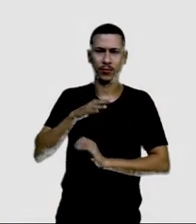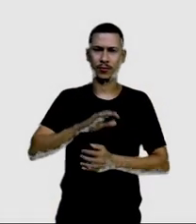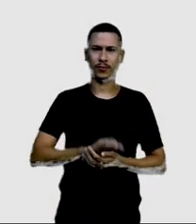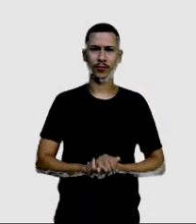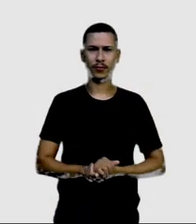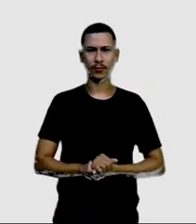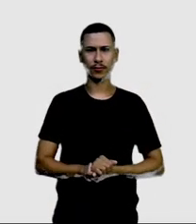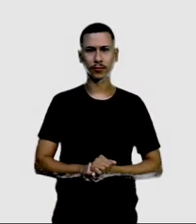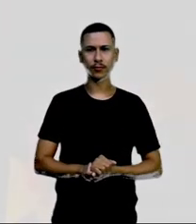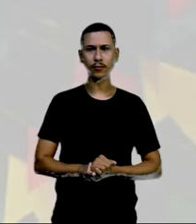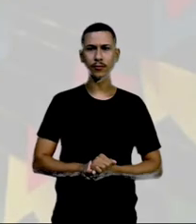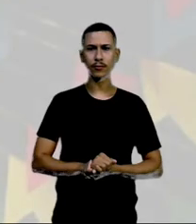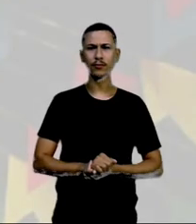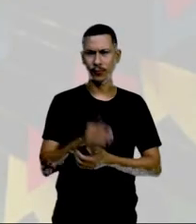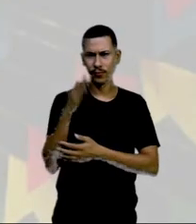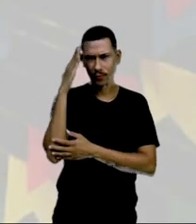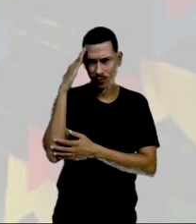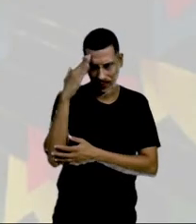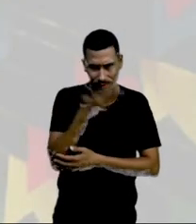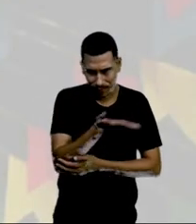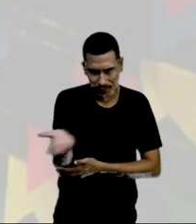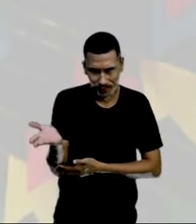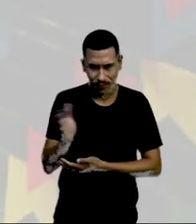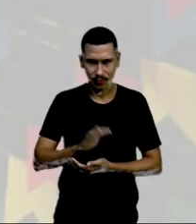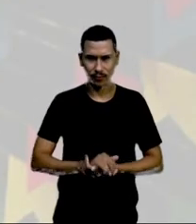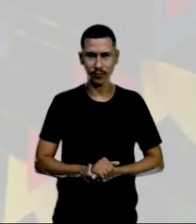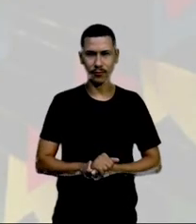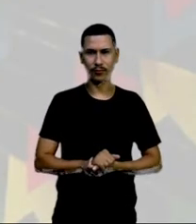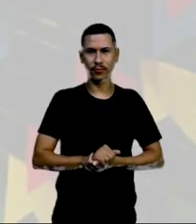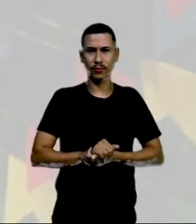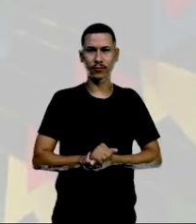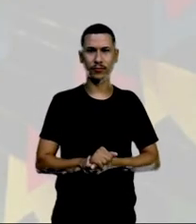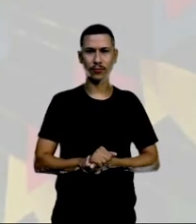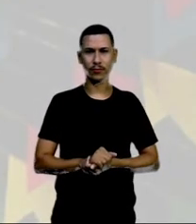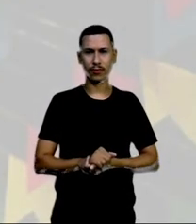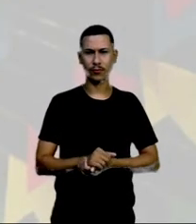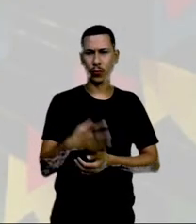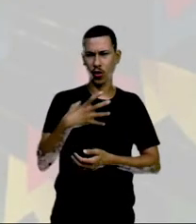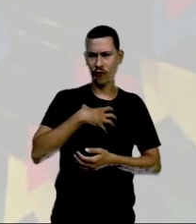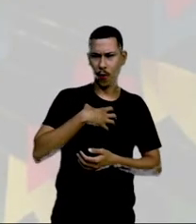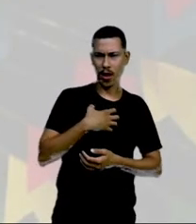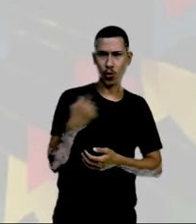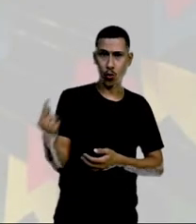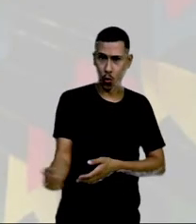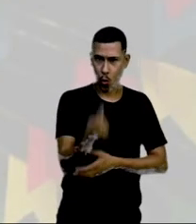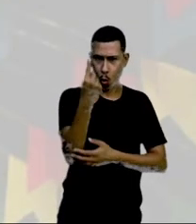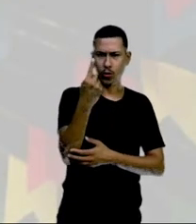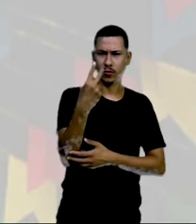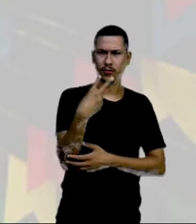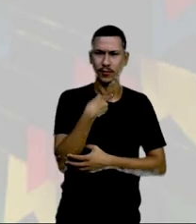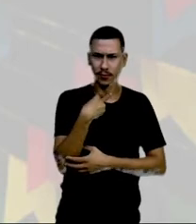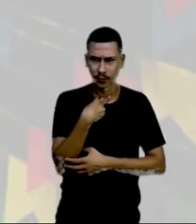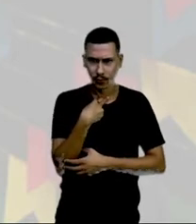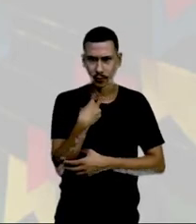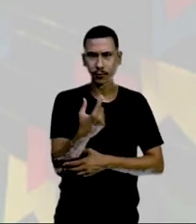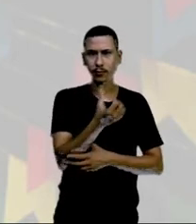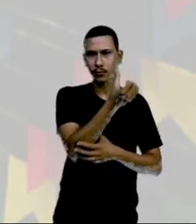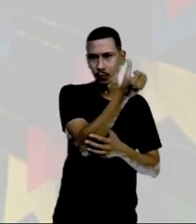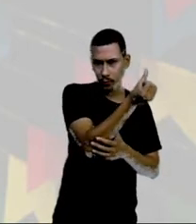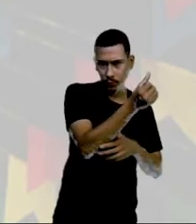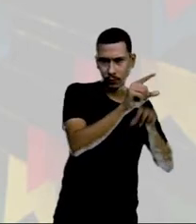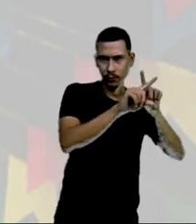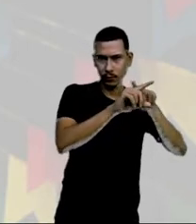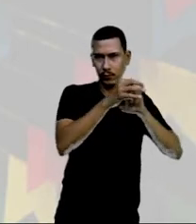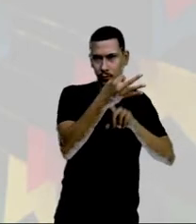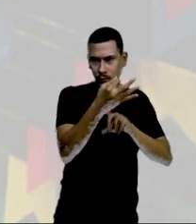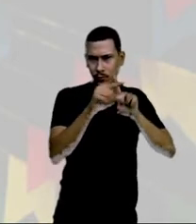querendo. Deu para entender? De todos esses formatos, os únicos que não vai poder são 6 por